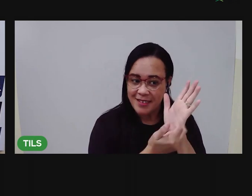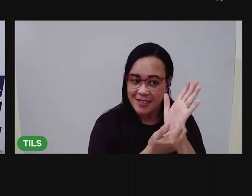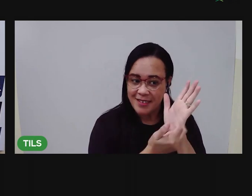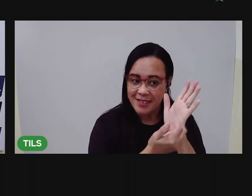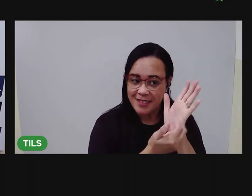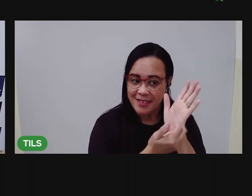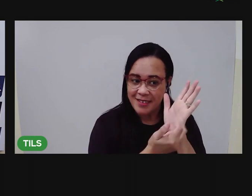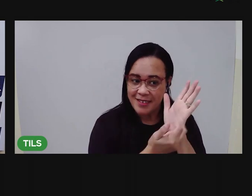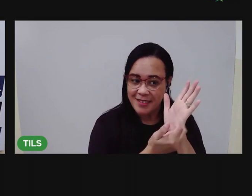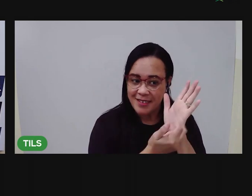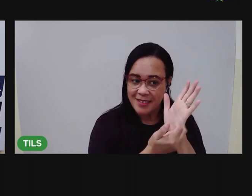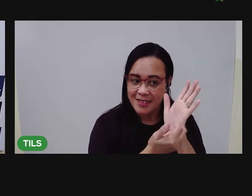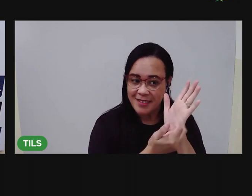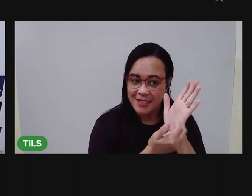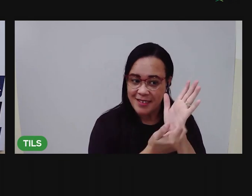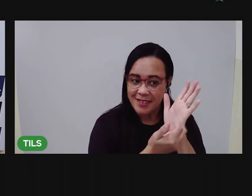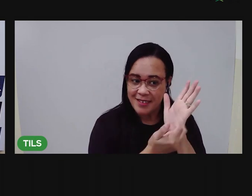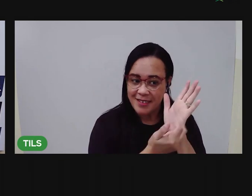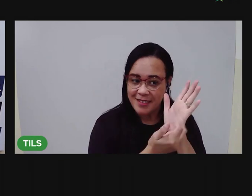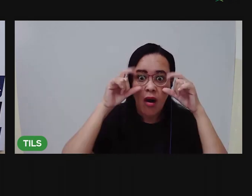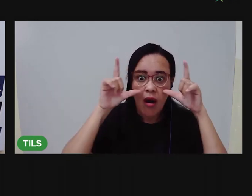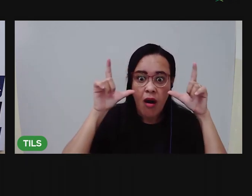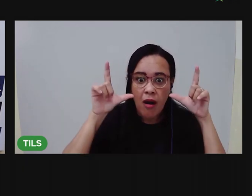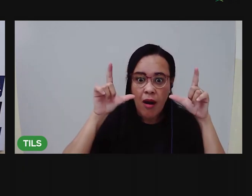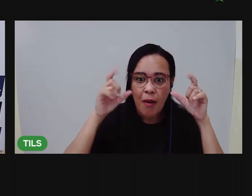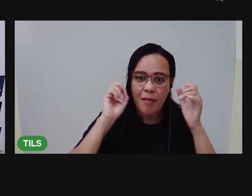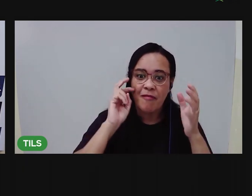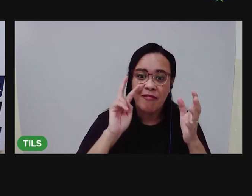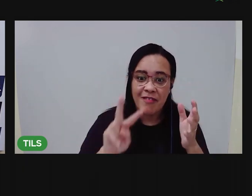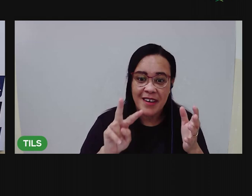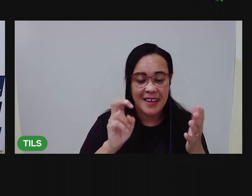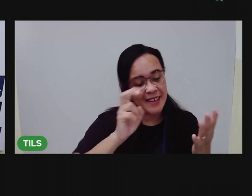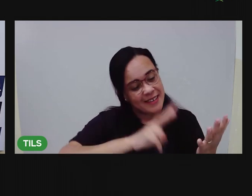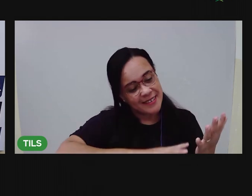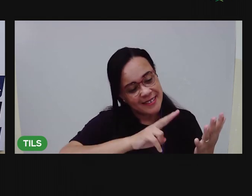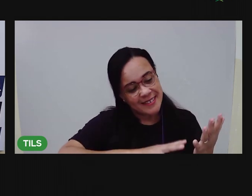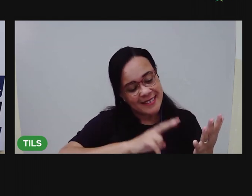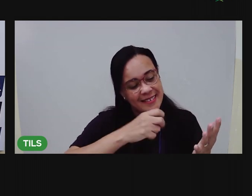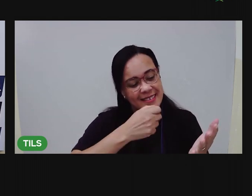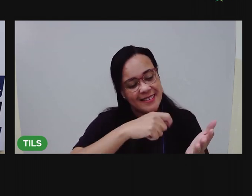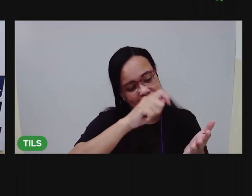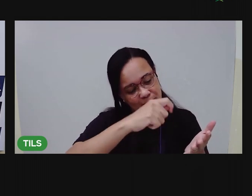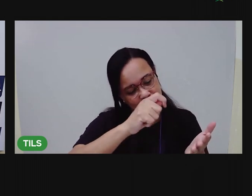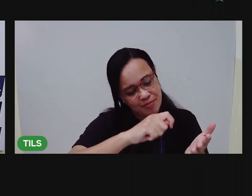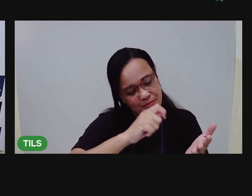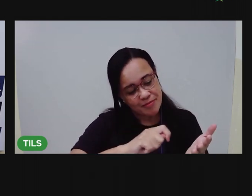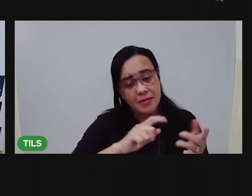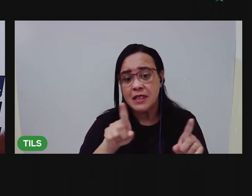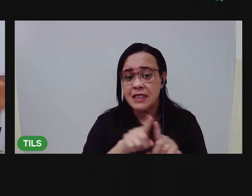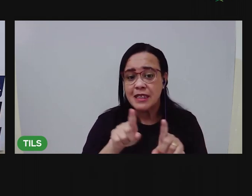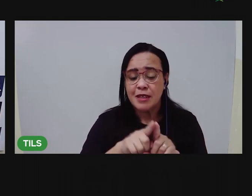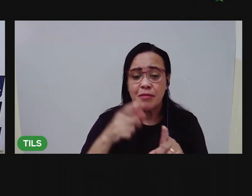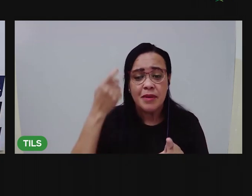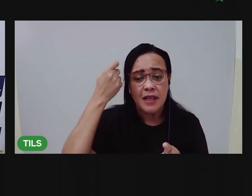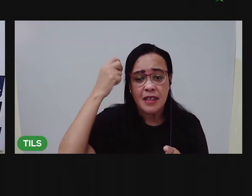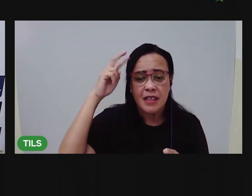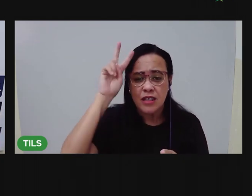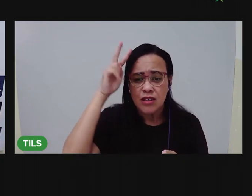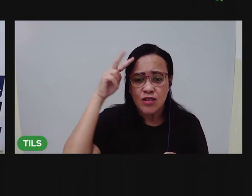bem os olhos para observar essas imagens, para prestar atenção na história, tá bom?